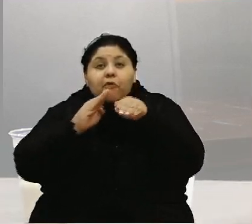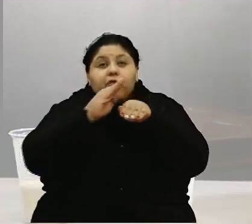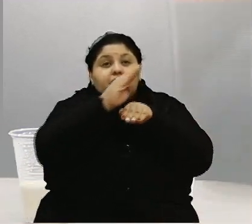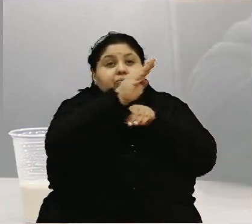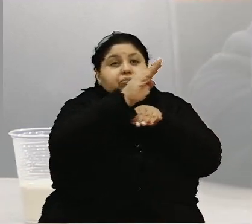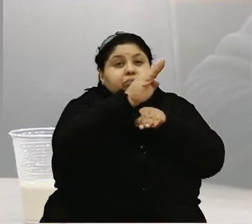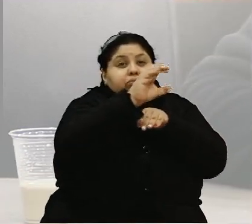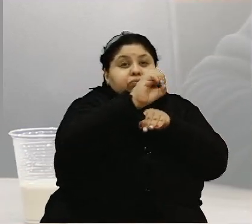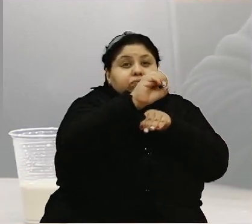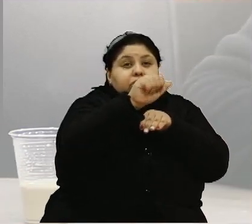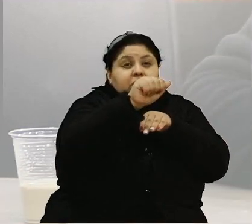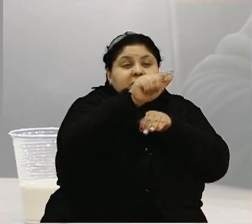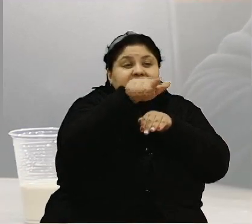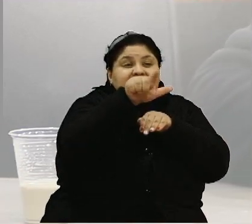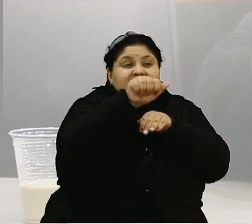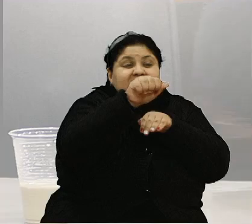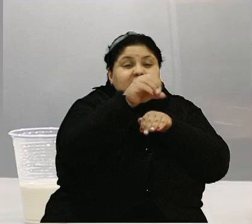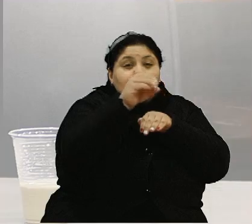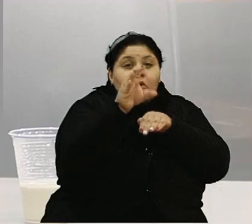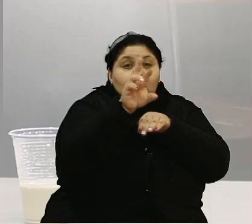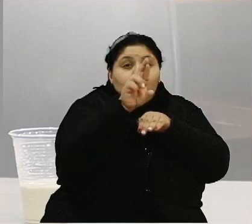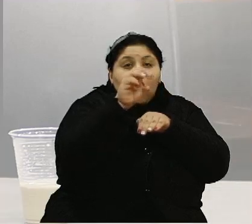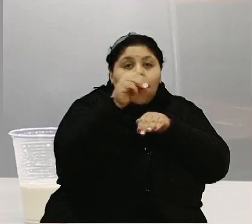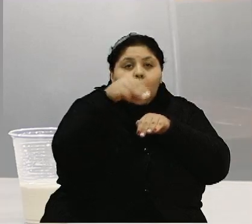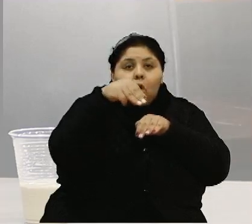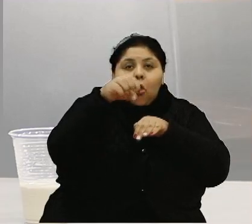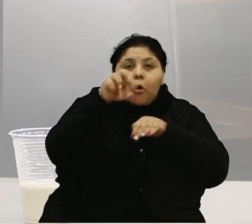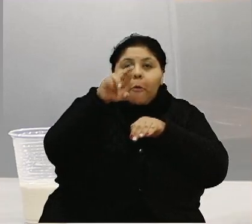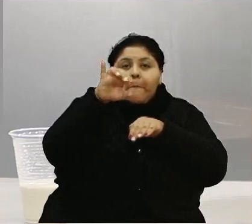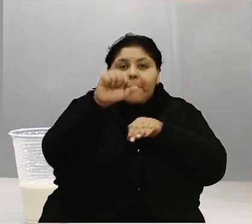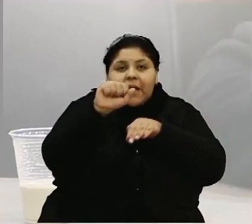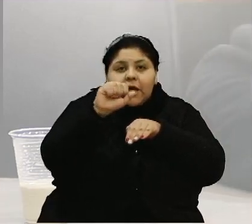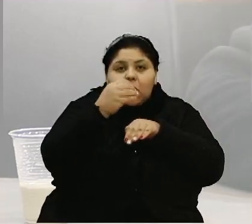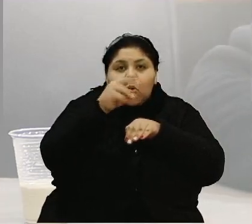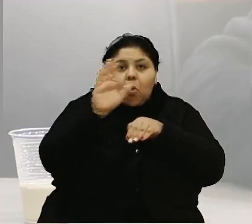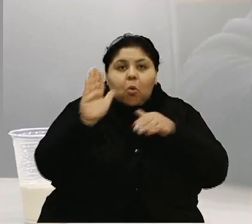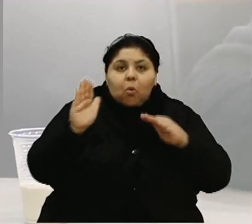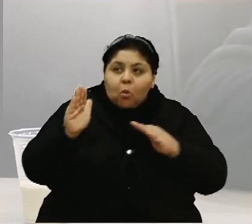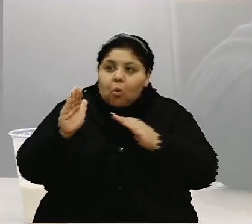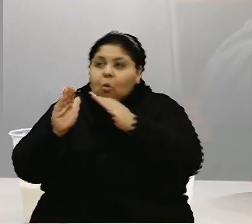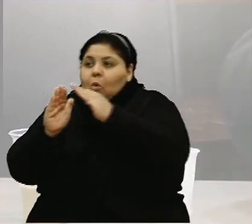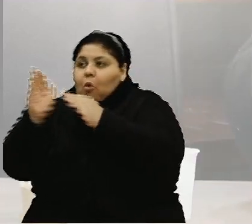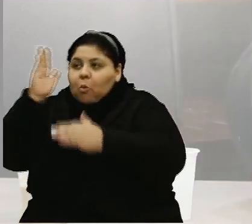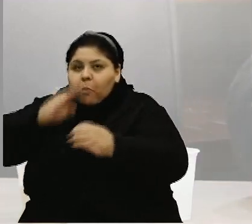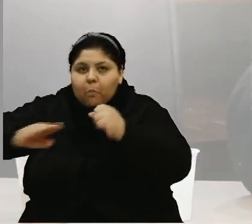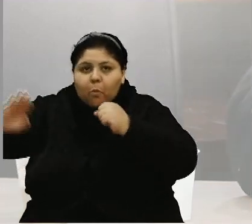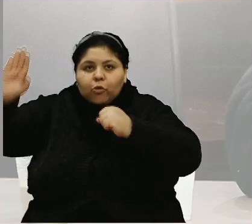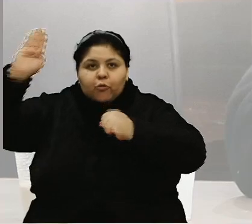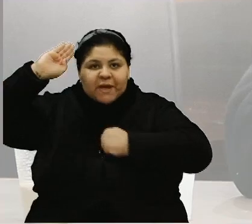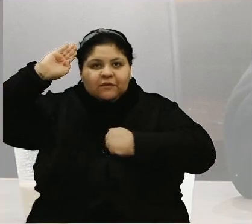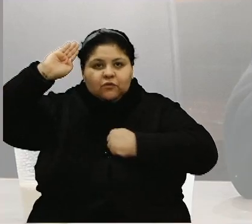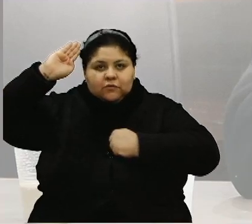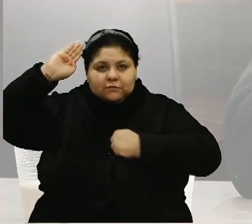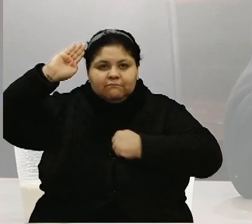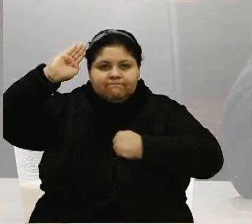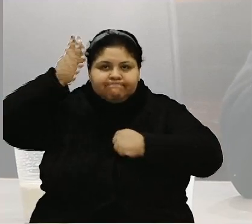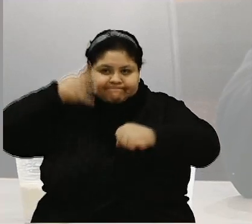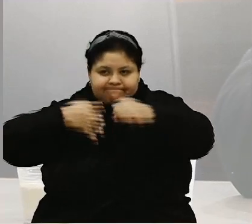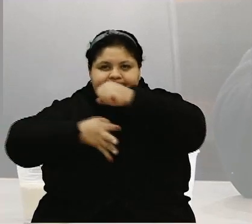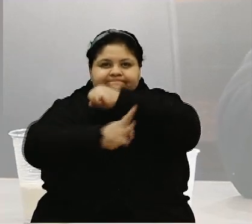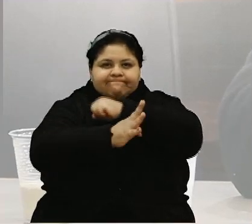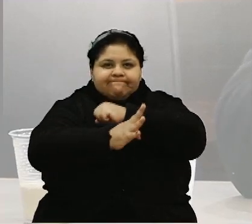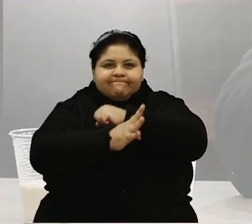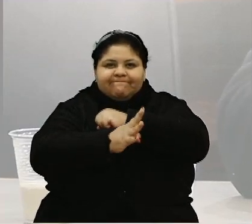bairro Planalto, para poder voltar. Ou até o Monumento Imigrante quase para acessar. Então, senhora, nós estamos ilhados, vereador. É